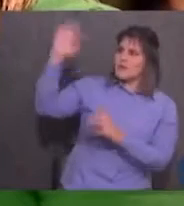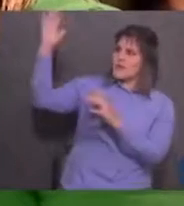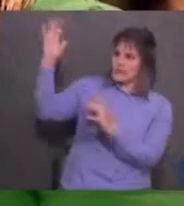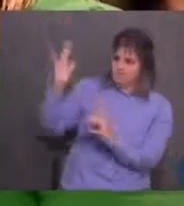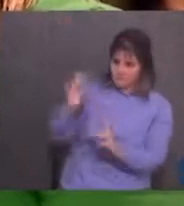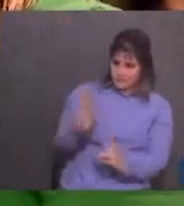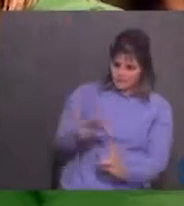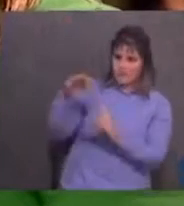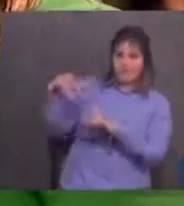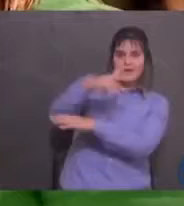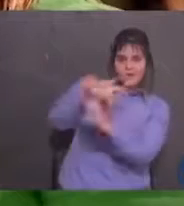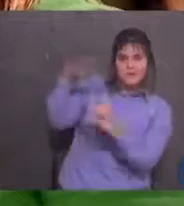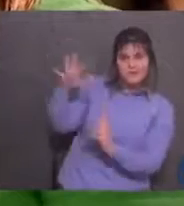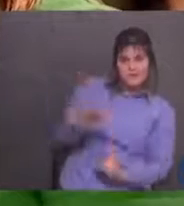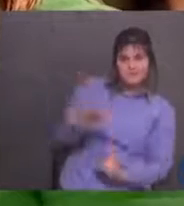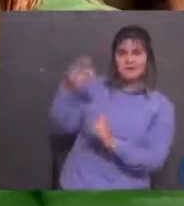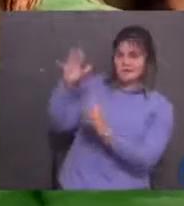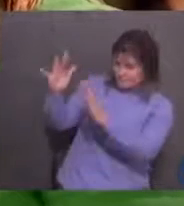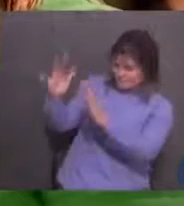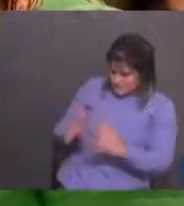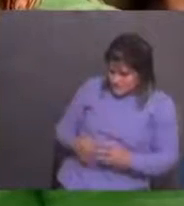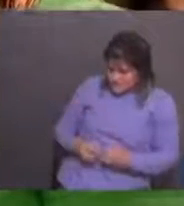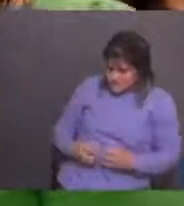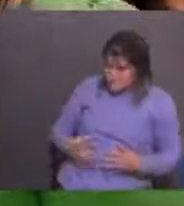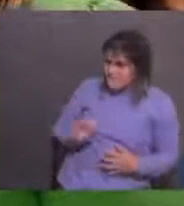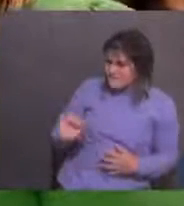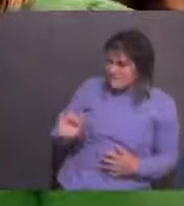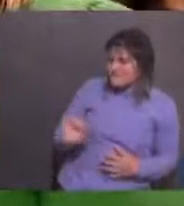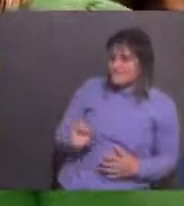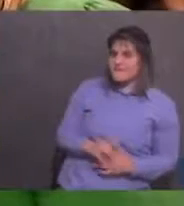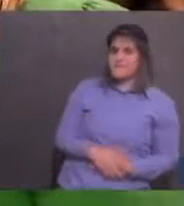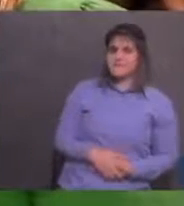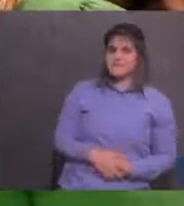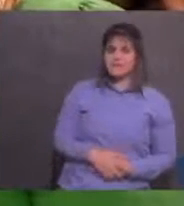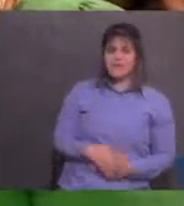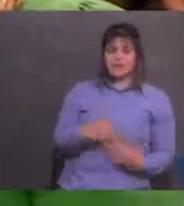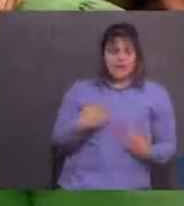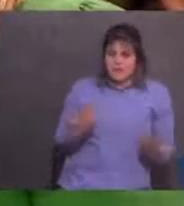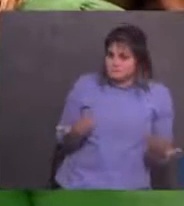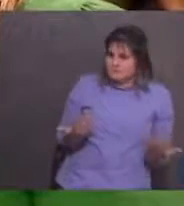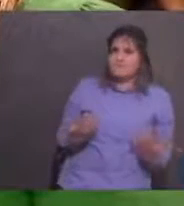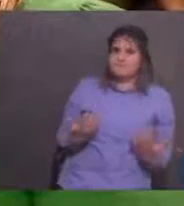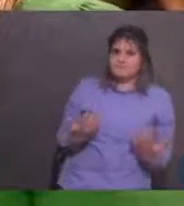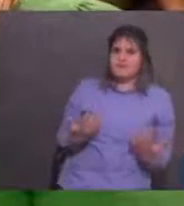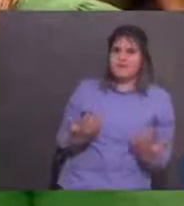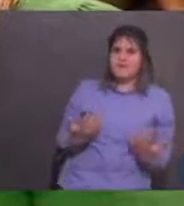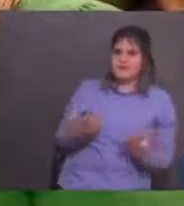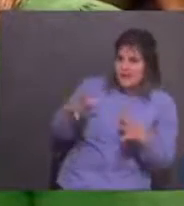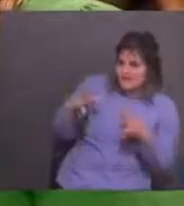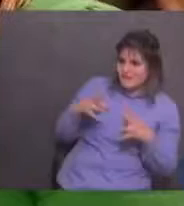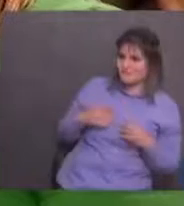mujeres y bendito el fruto de tu vientre. ¿Quién soy yo para que me visite la